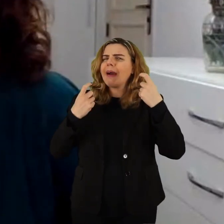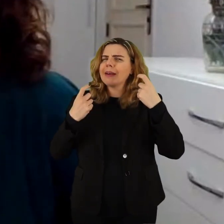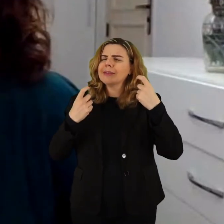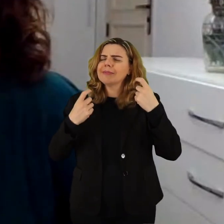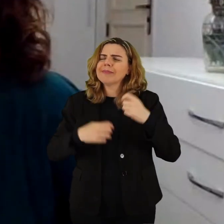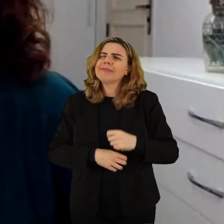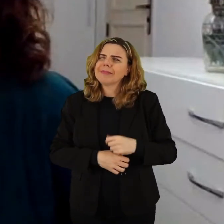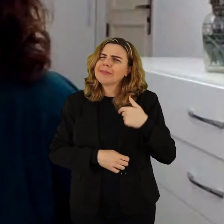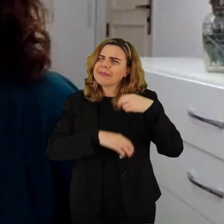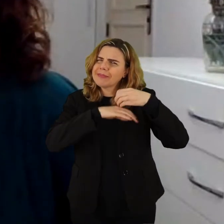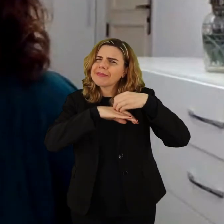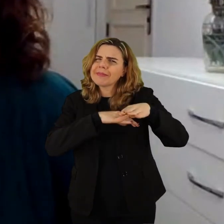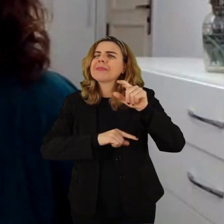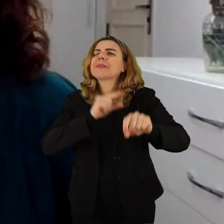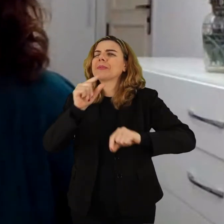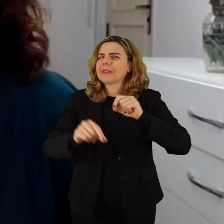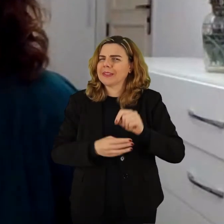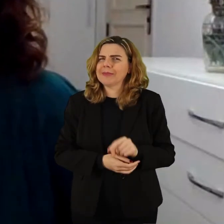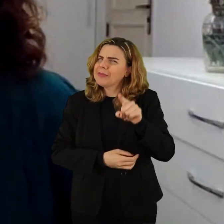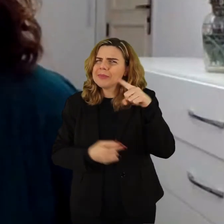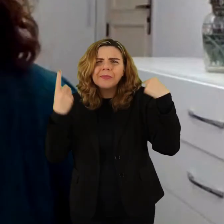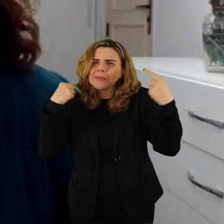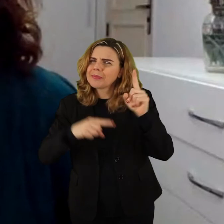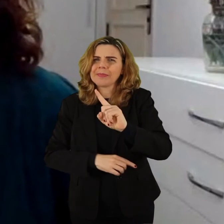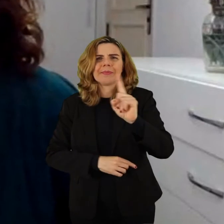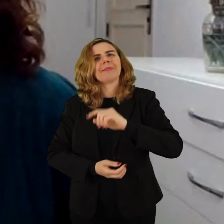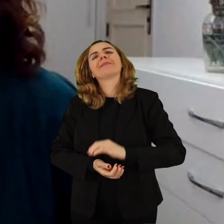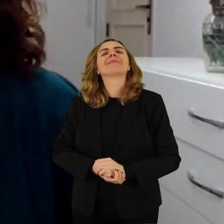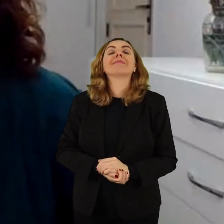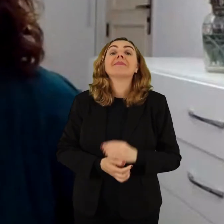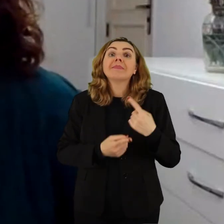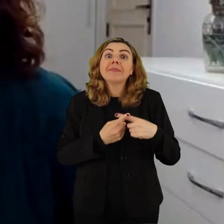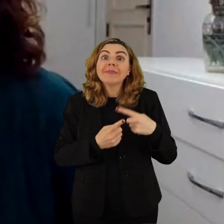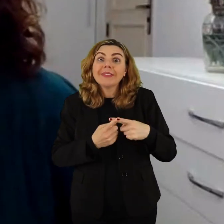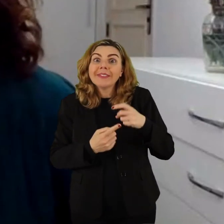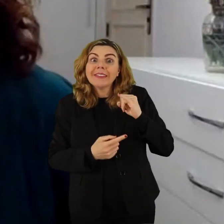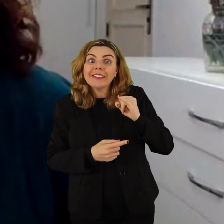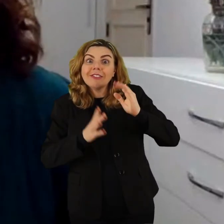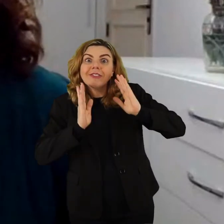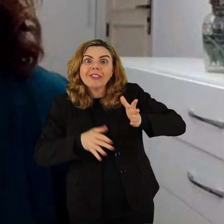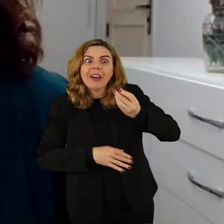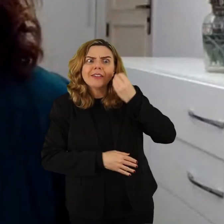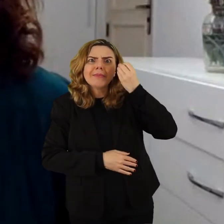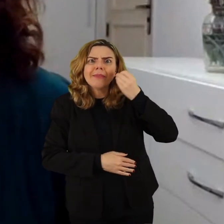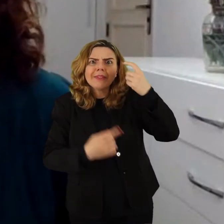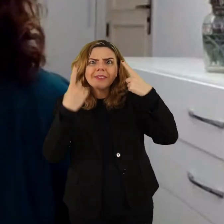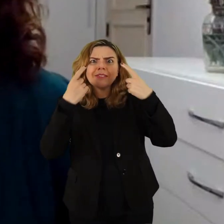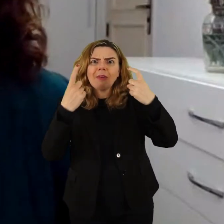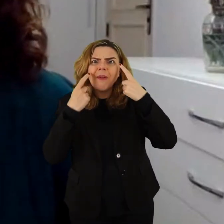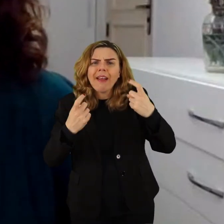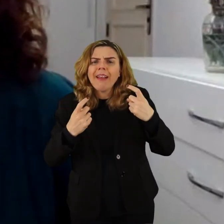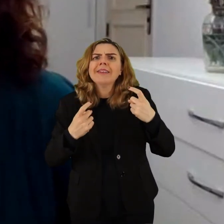tem cabelos crespos pelos ombros. Eu te digo que tu não tá louca. Porque quando a gente passa por alguma situação de